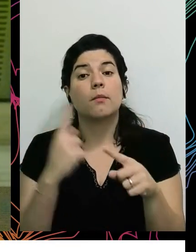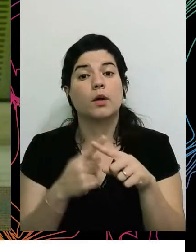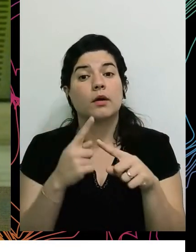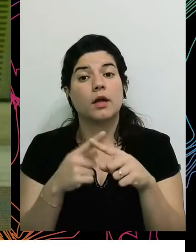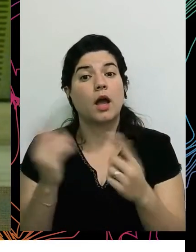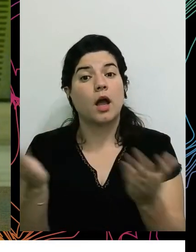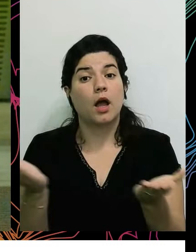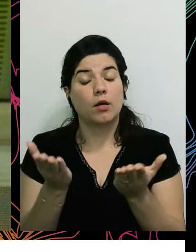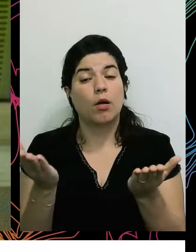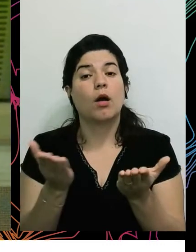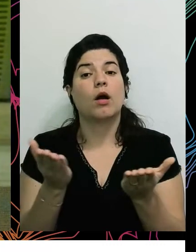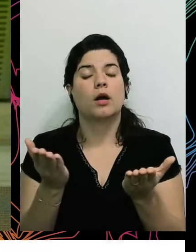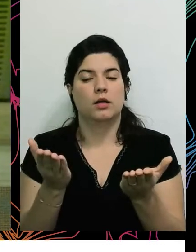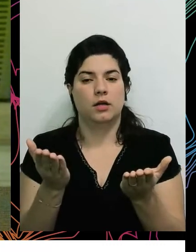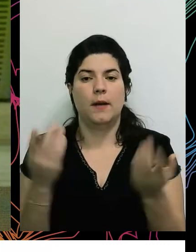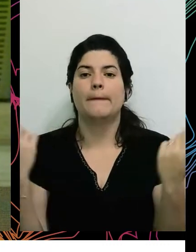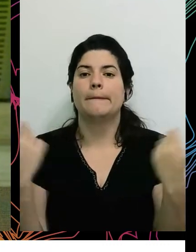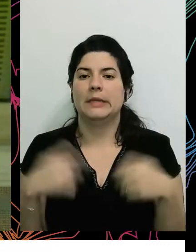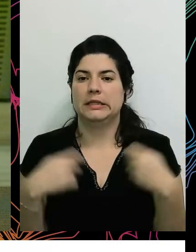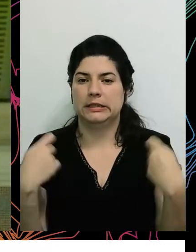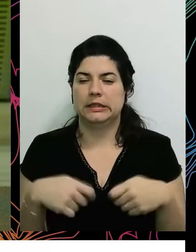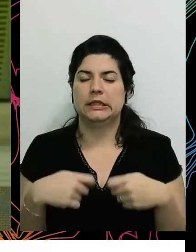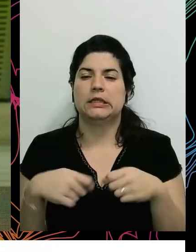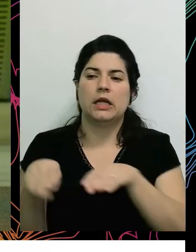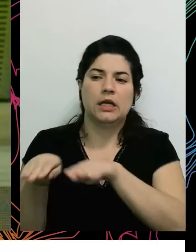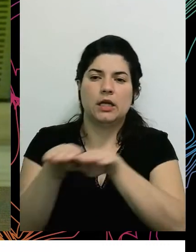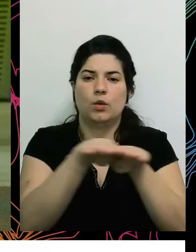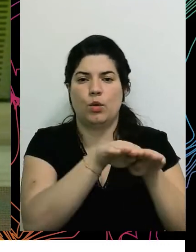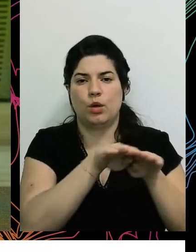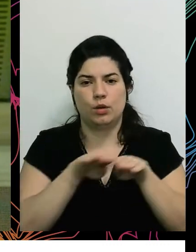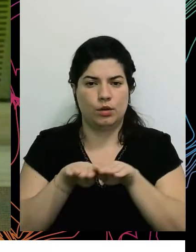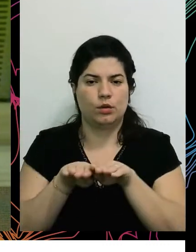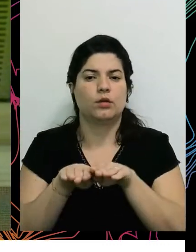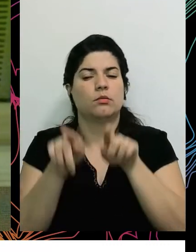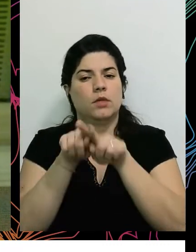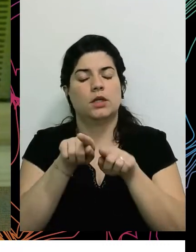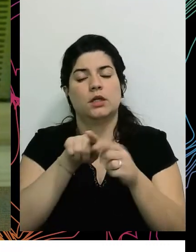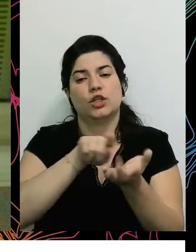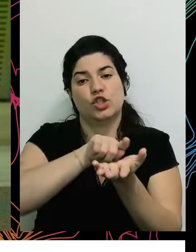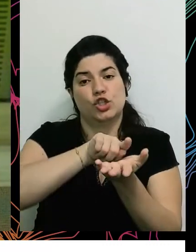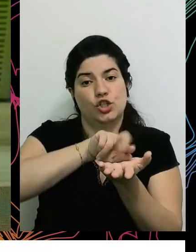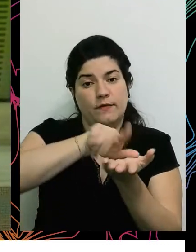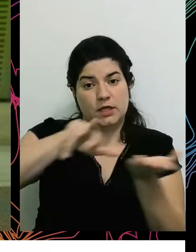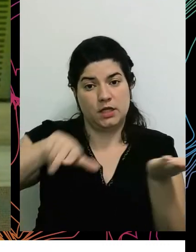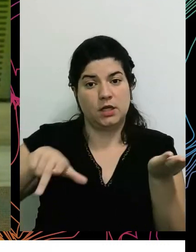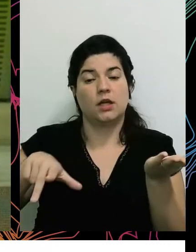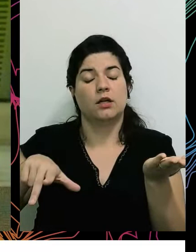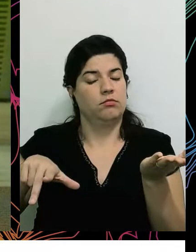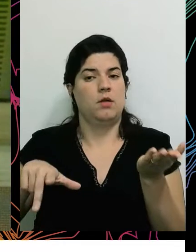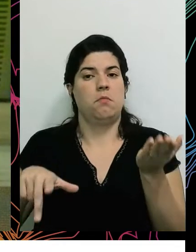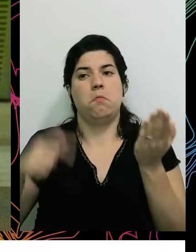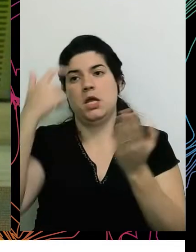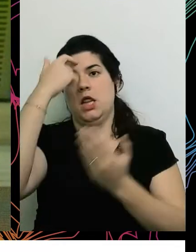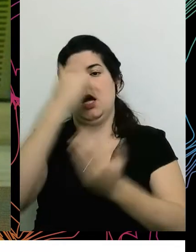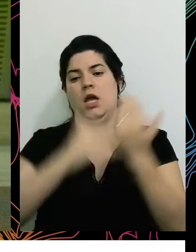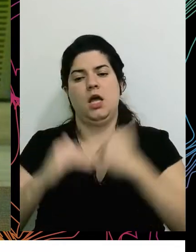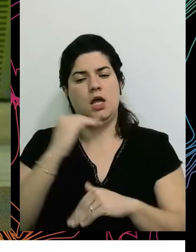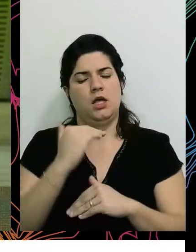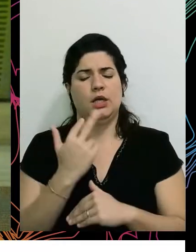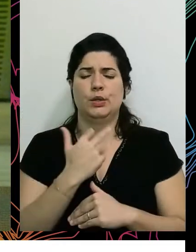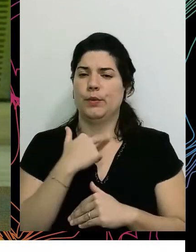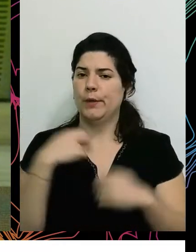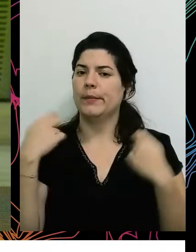que nunca, o caminho da igualdade e da diversidade não pode voltar atrás. Nós vimos